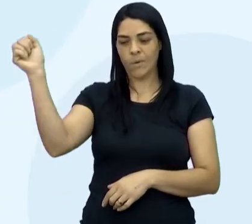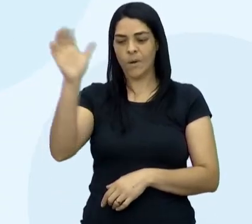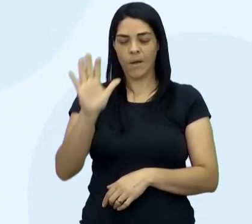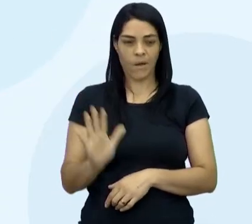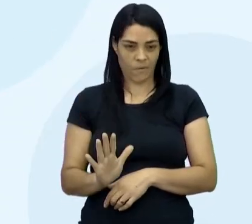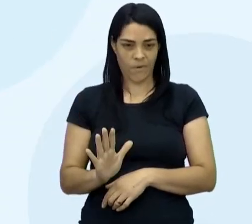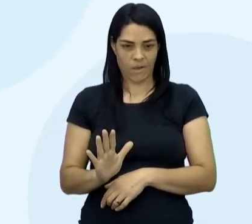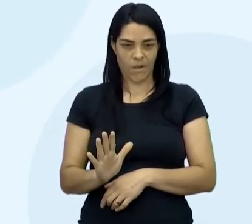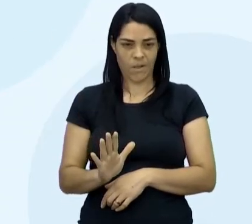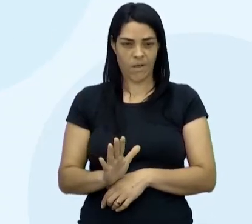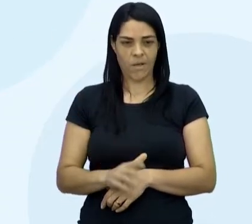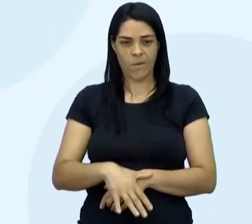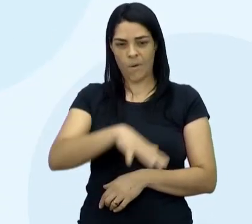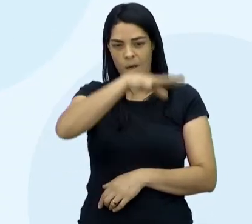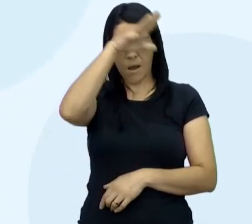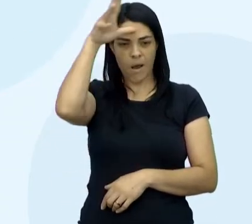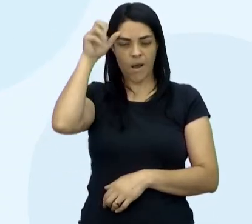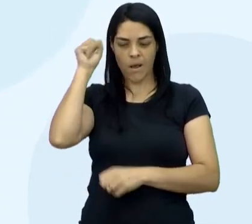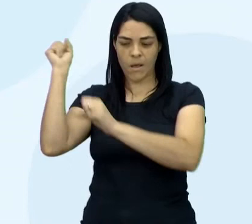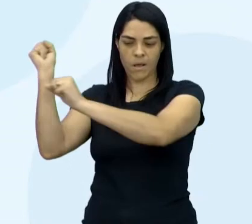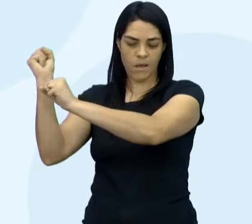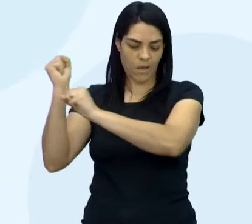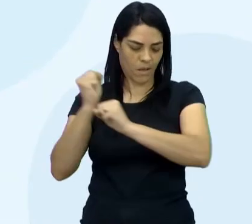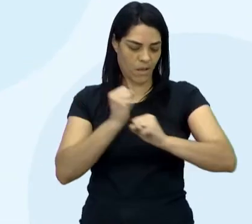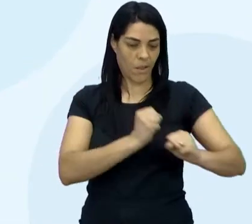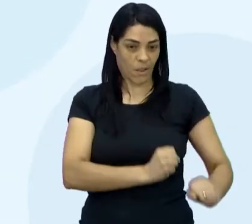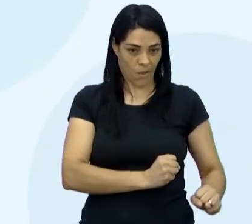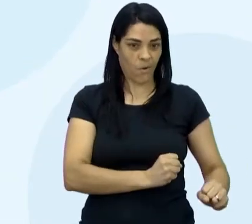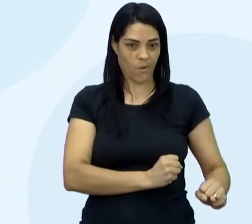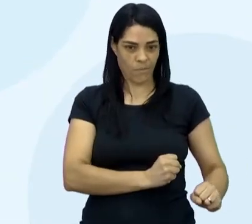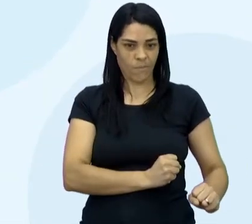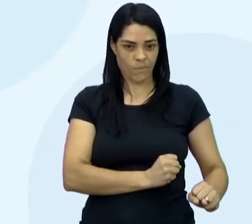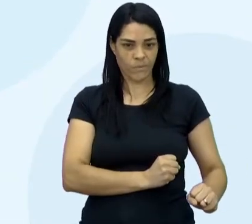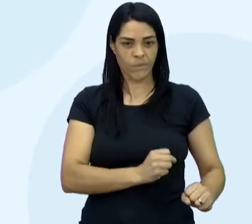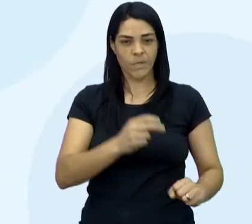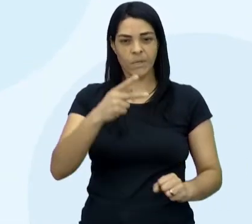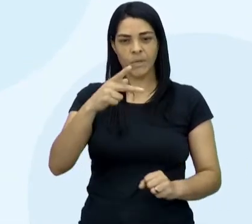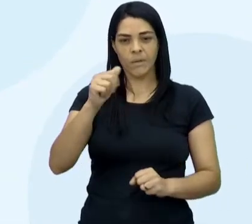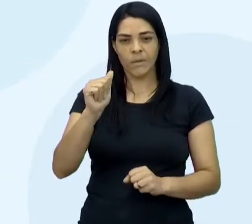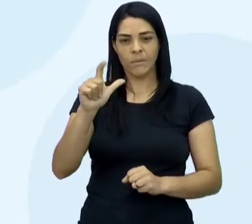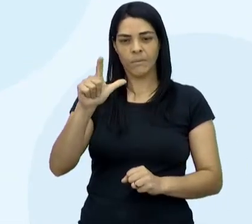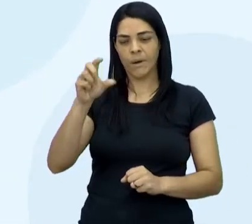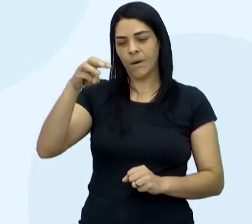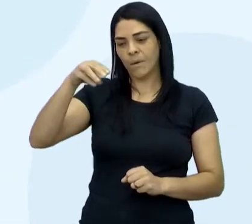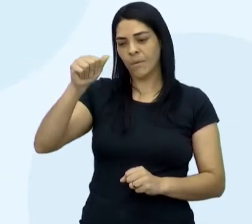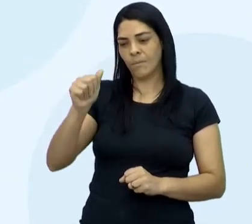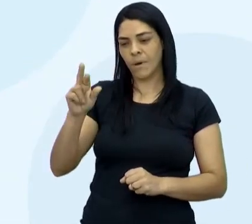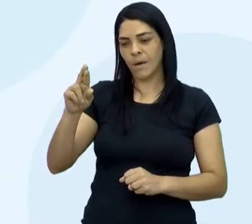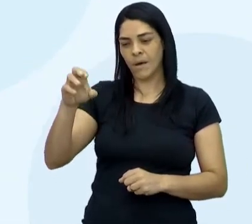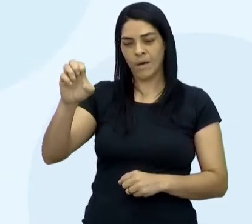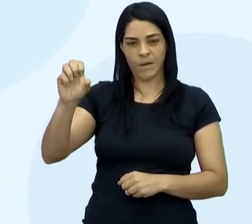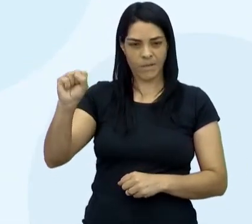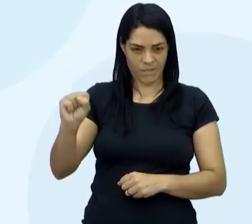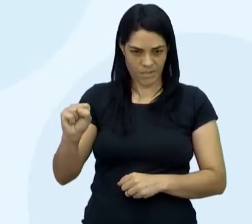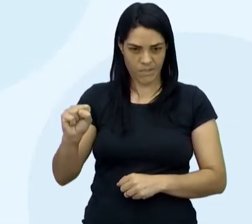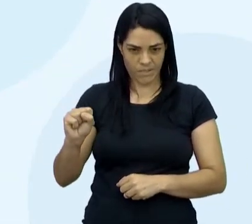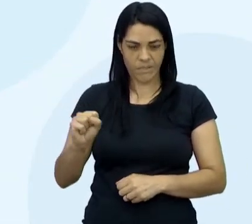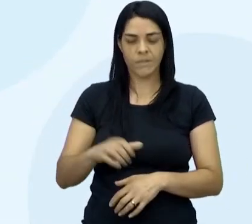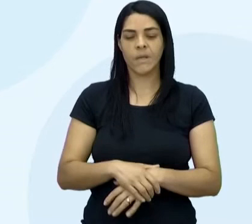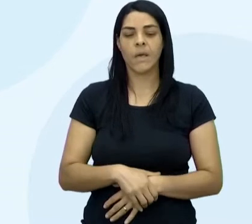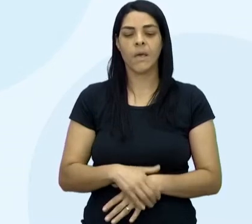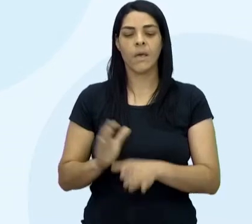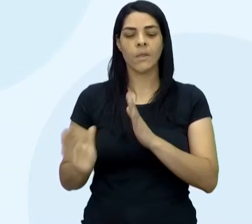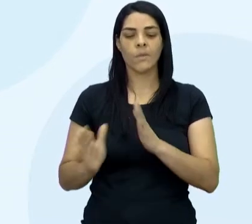que seria os quilombos né o mais conhecido deles aí o Quilombo dos Palmares né Foi um quilombo aí da era Colonial